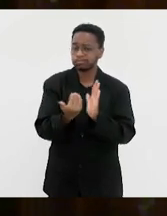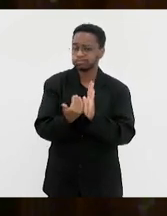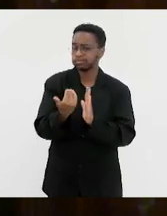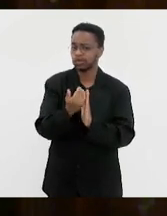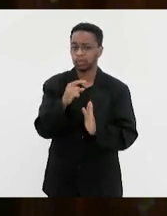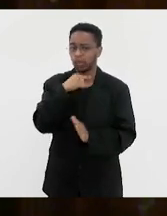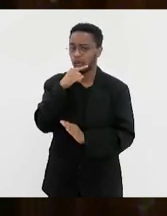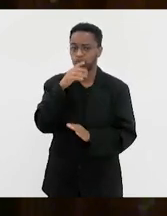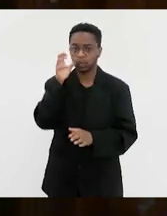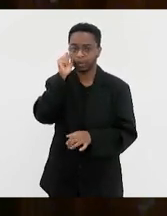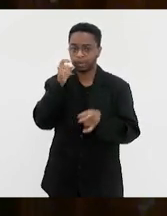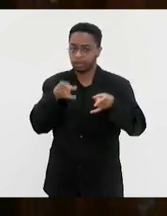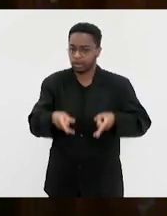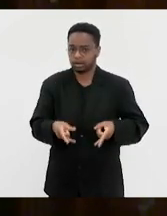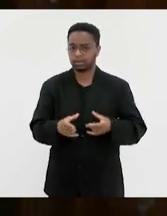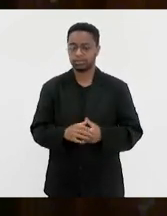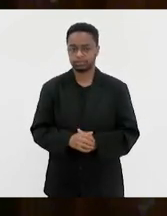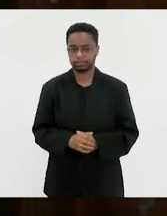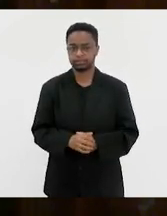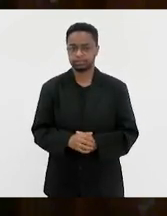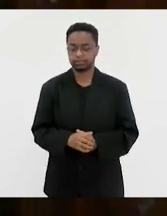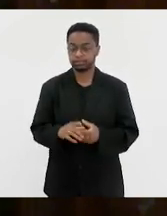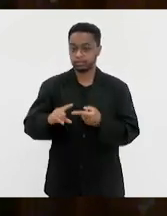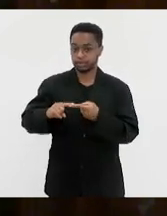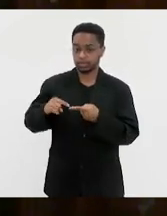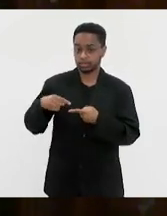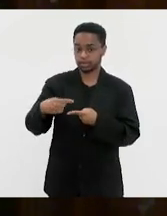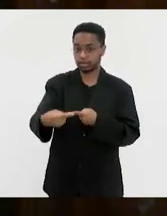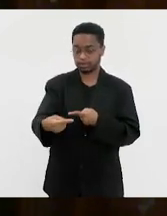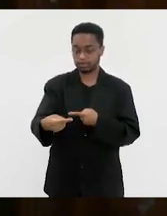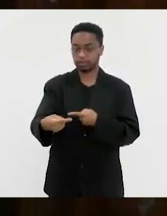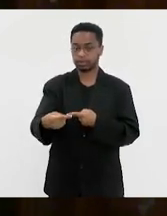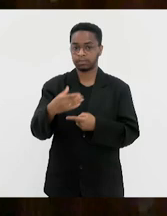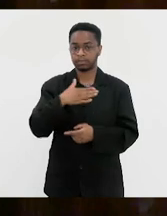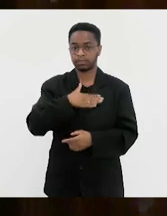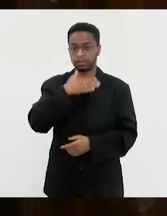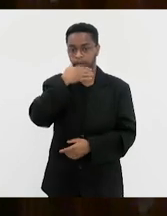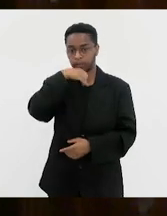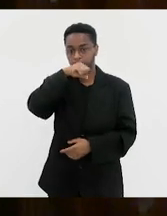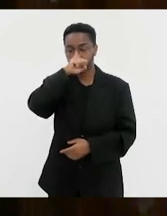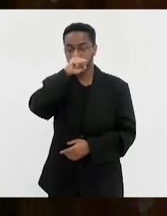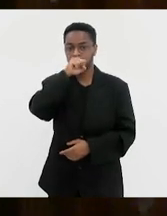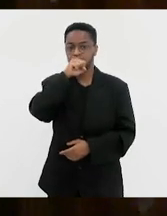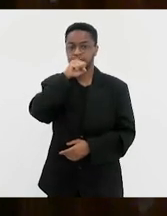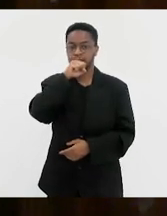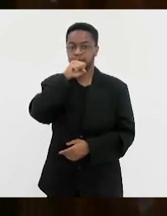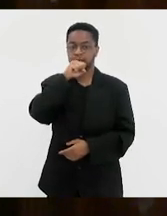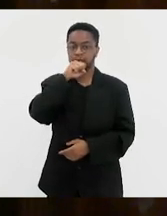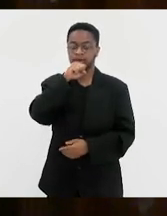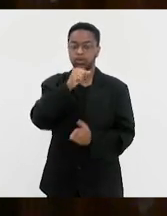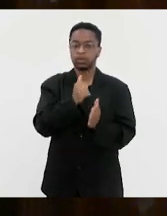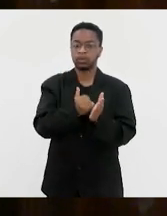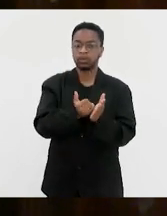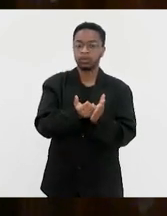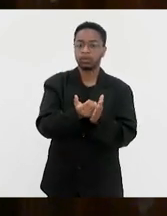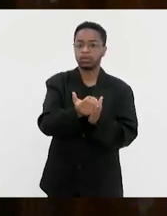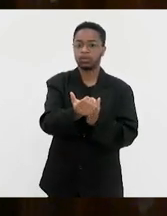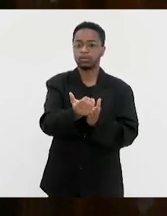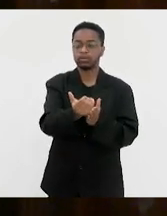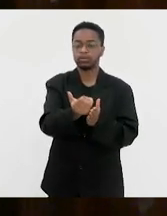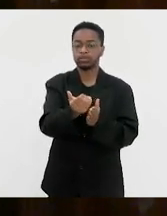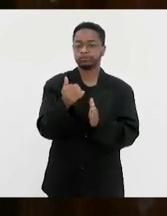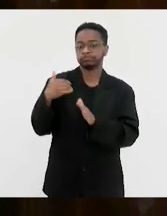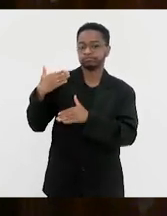numa cama. Tempos depois, o meu pai começa a se